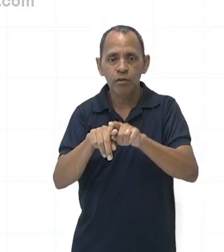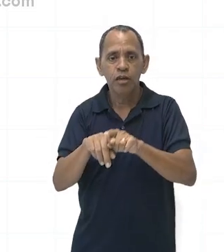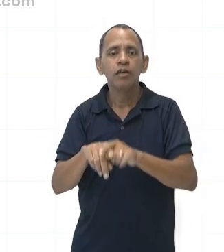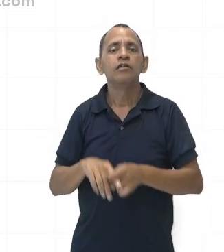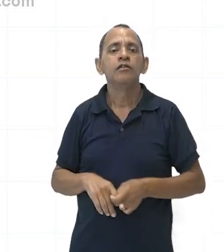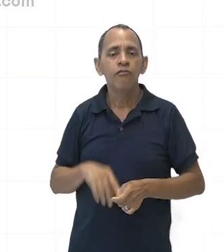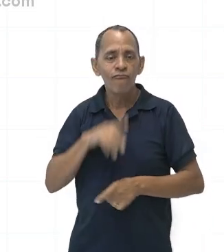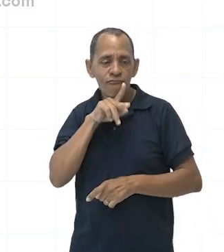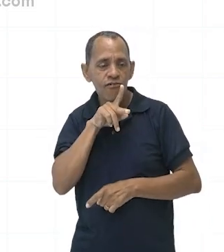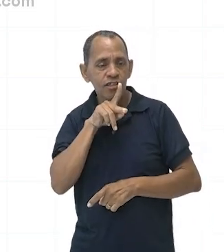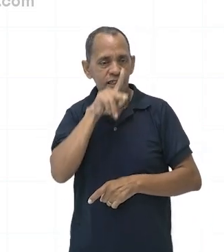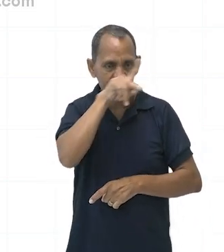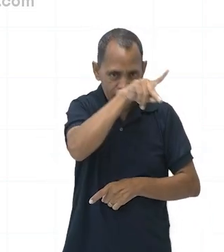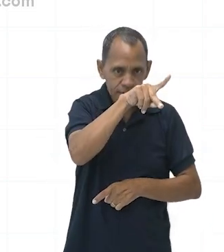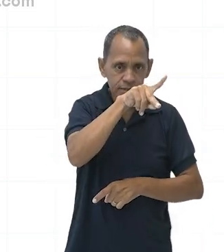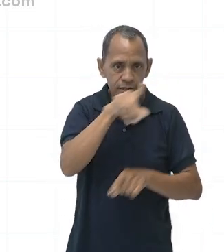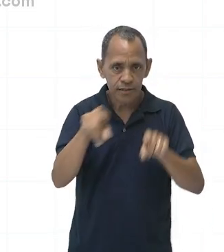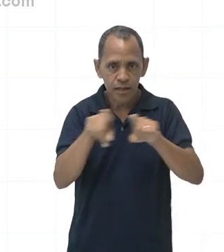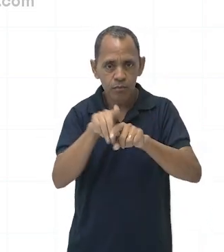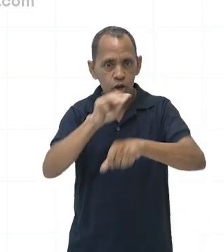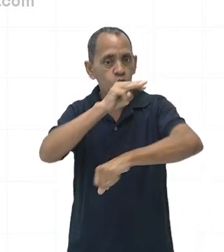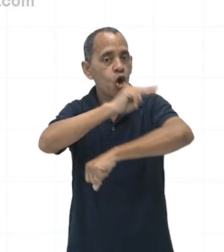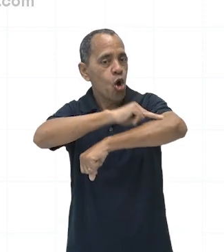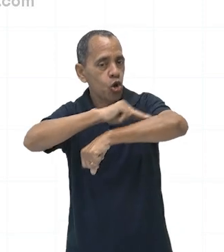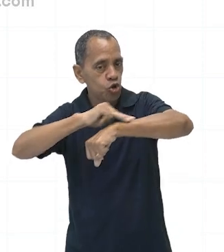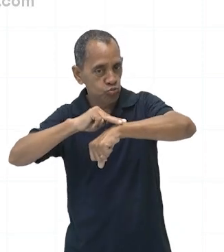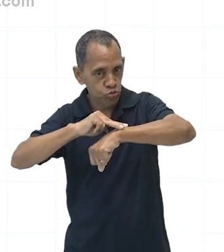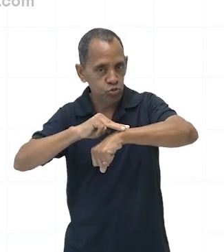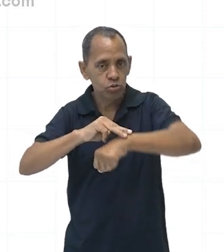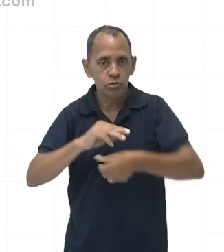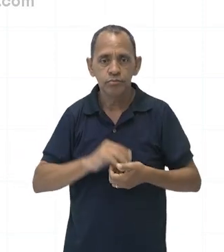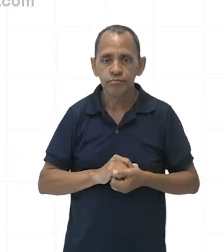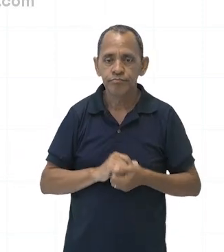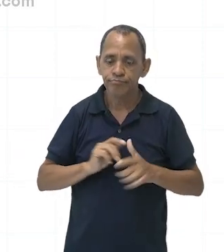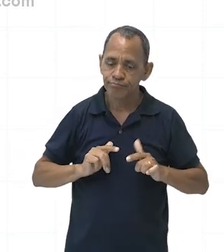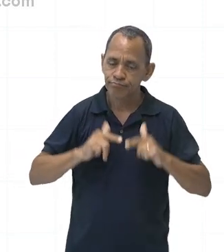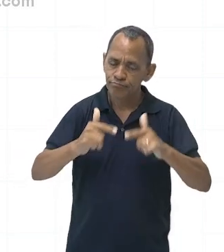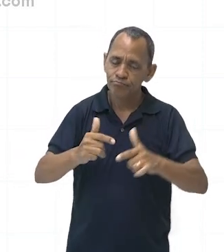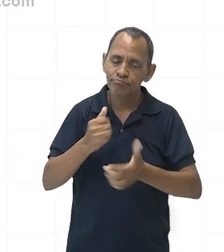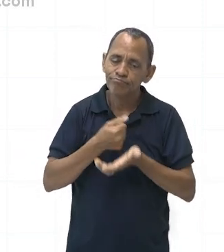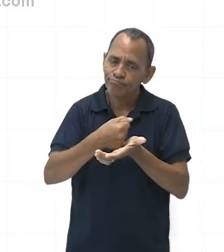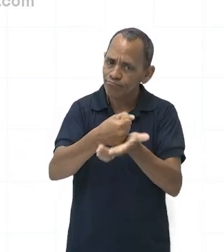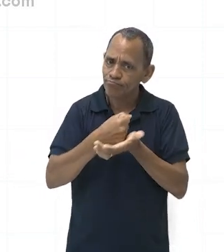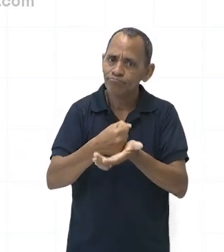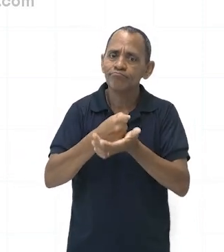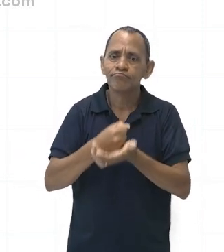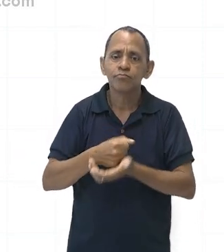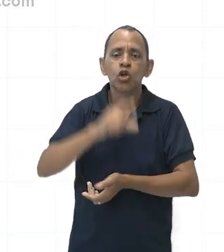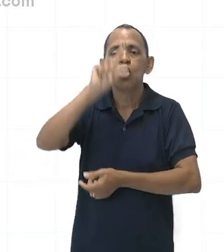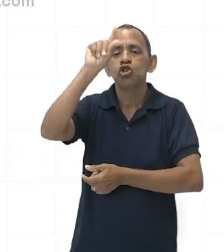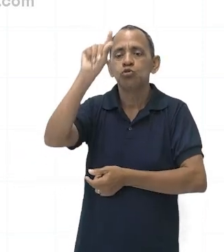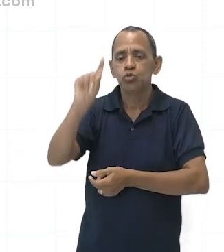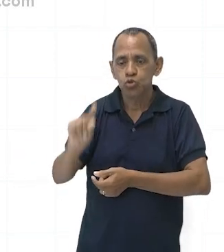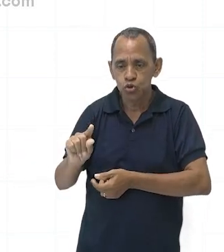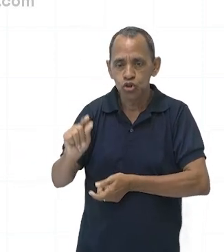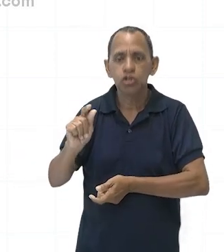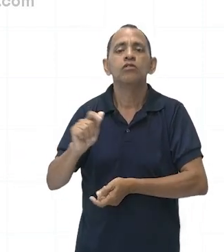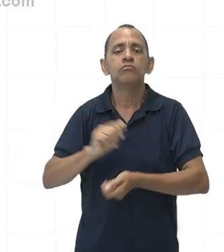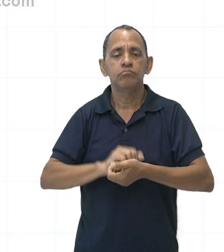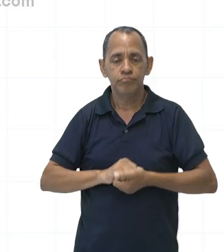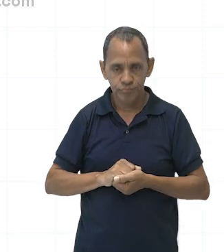tonificar os nossos músculos. É uma atividade que ajuda aí muito na redução do